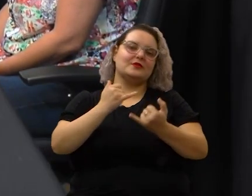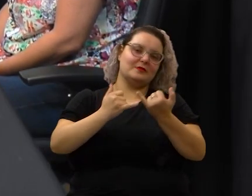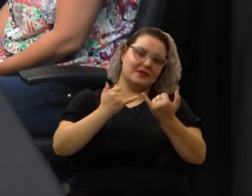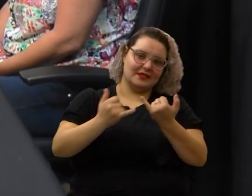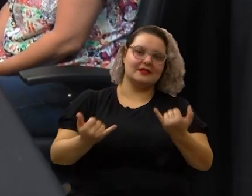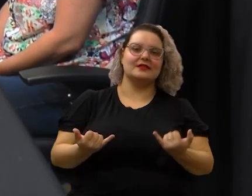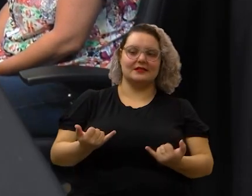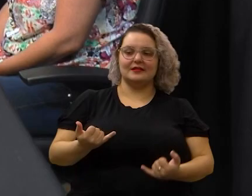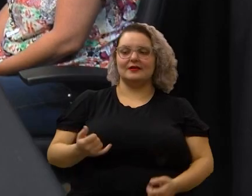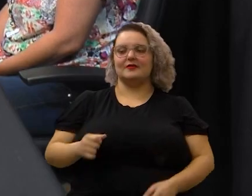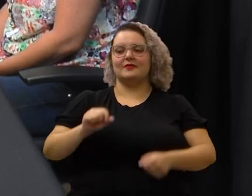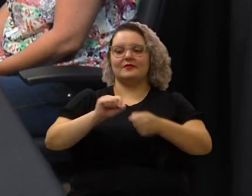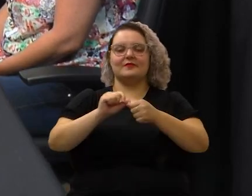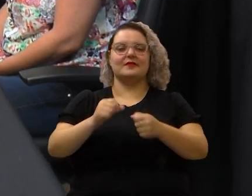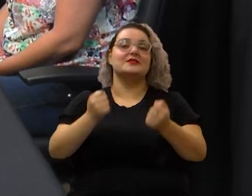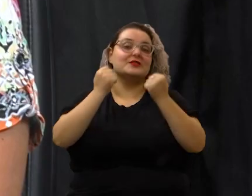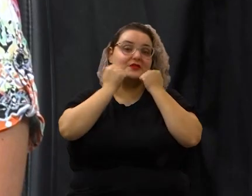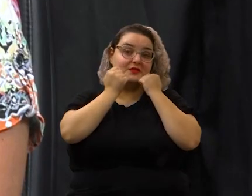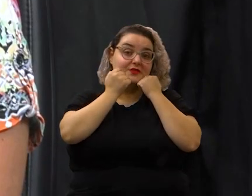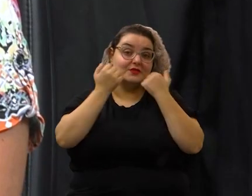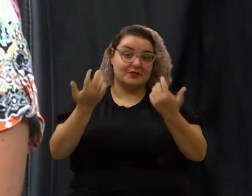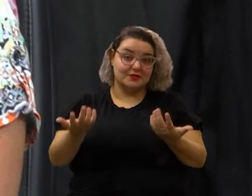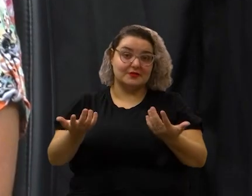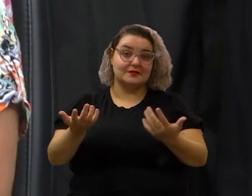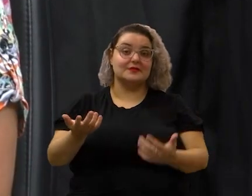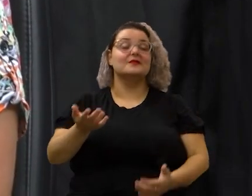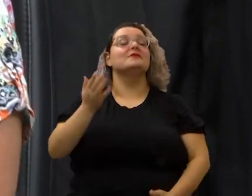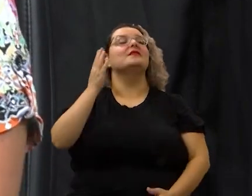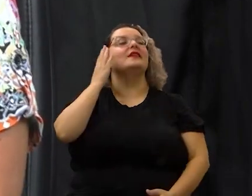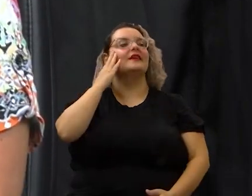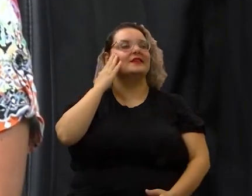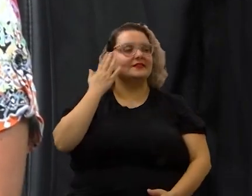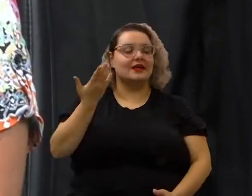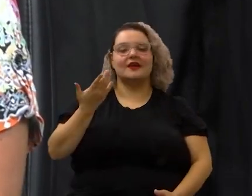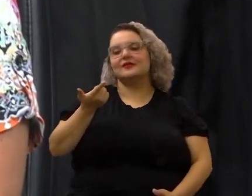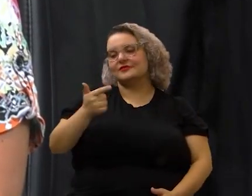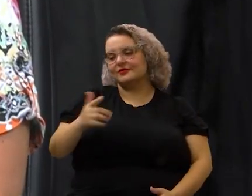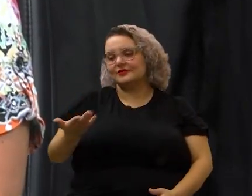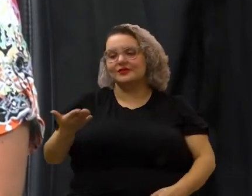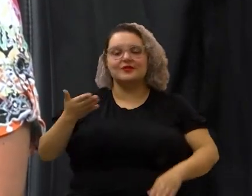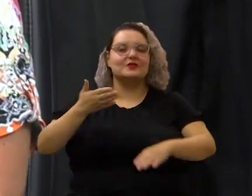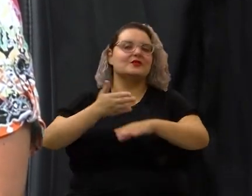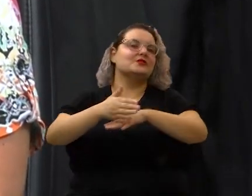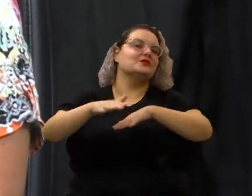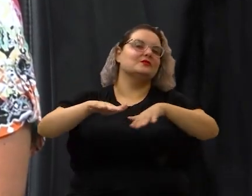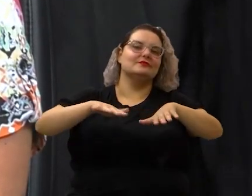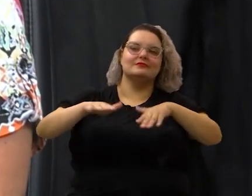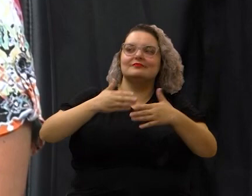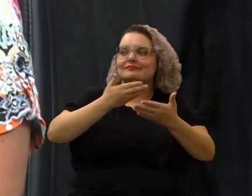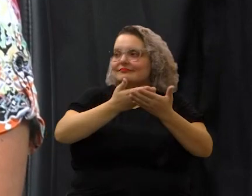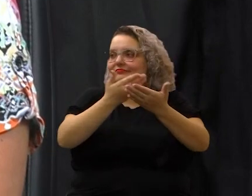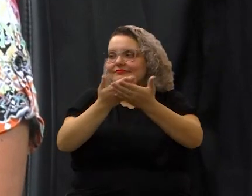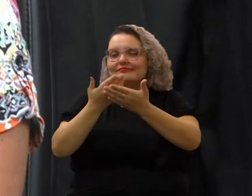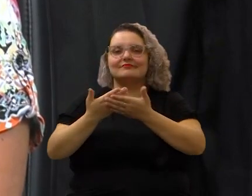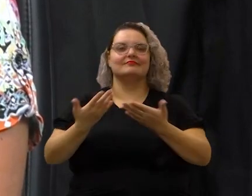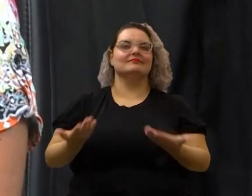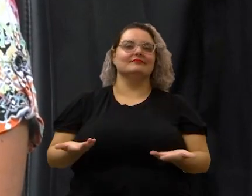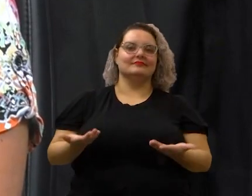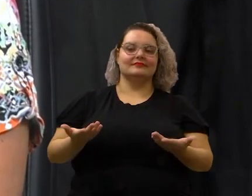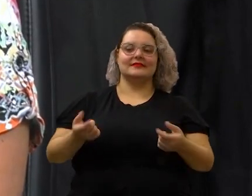Que eu faço aniversário em julho, né? É. E aí aí eu comecei a participar do movimento estudantil